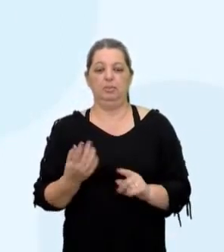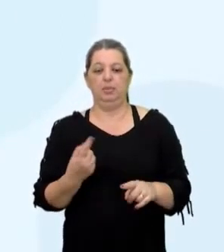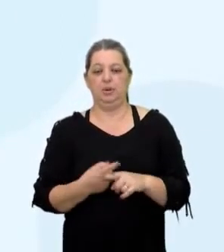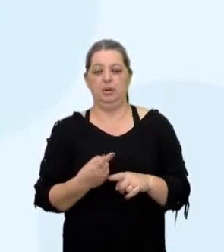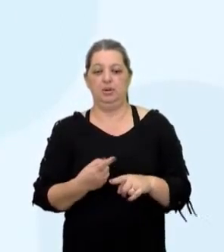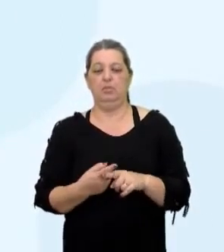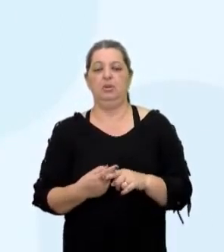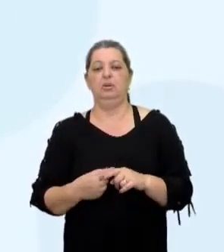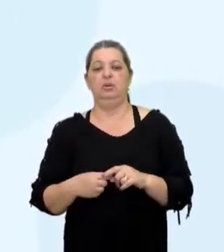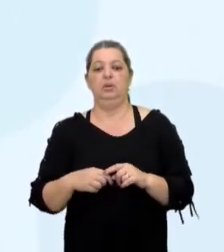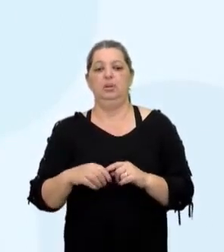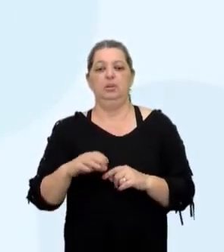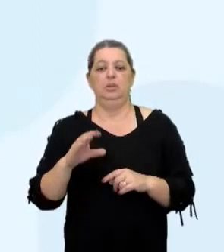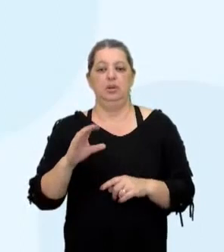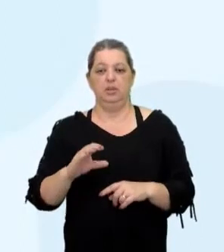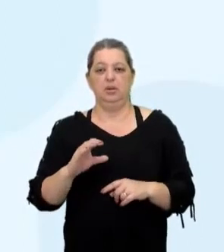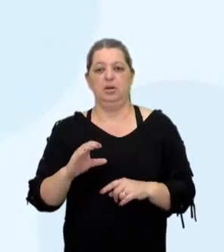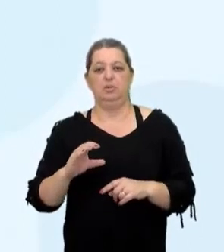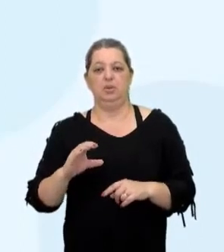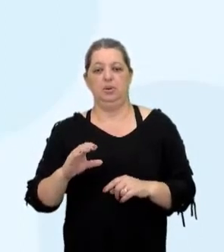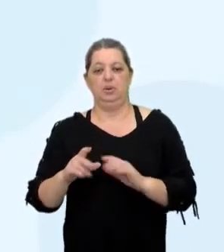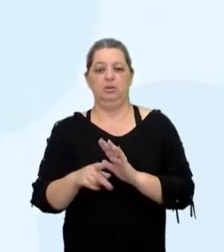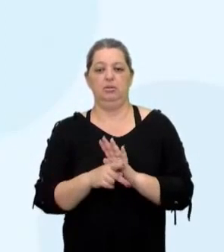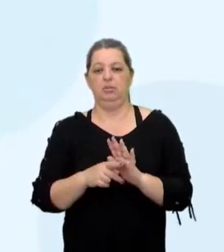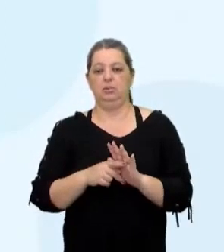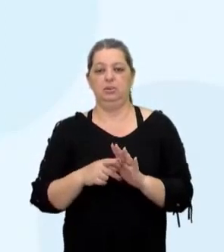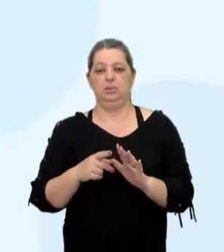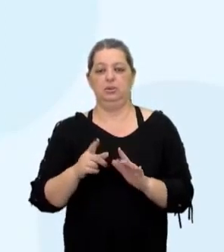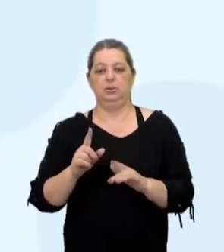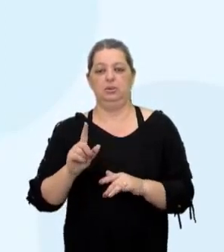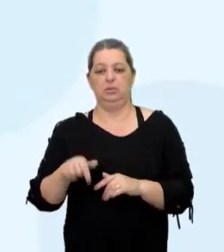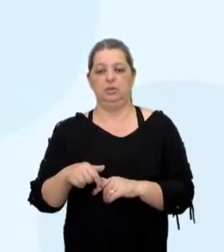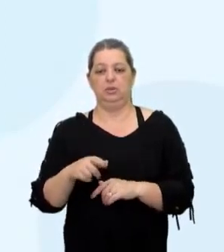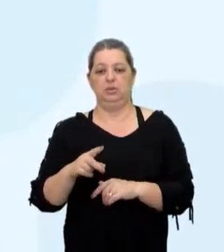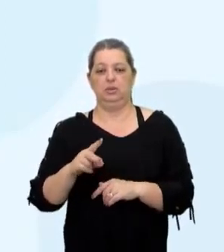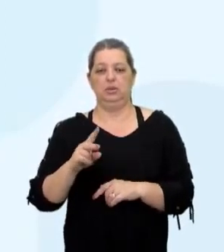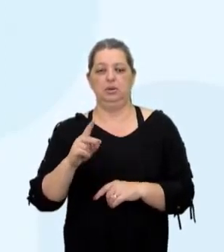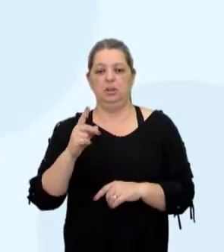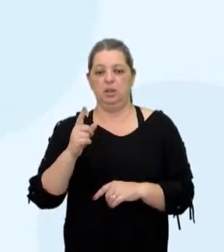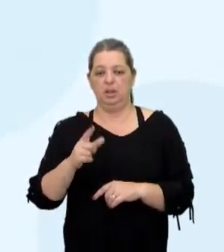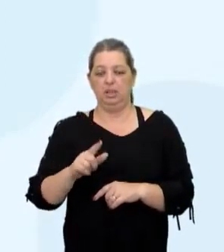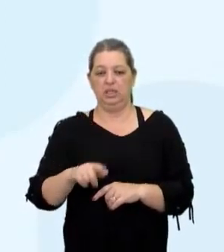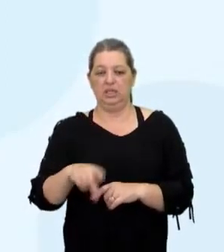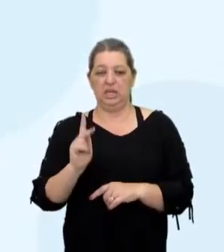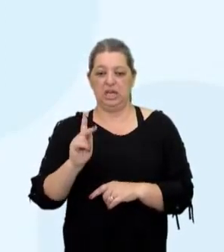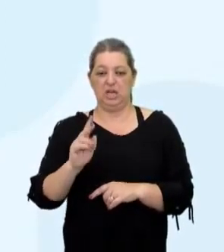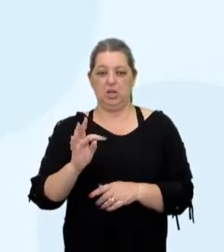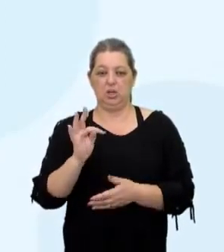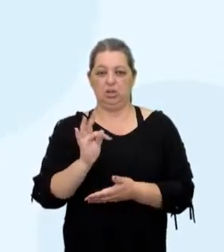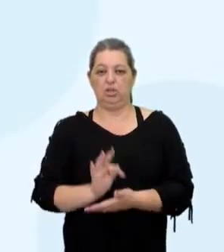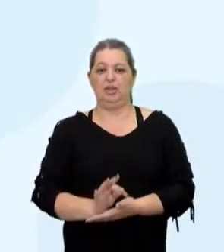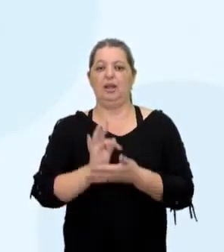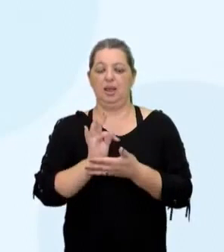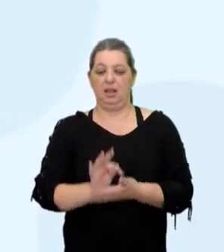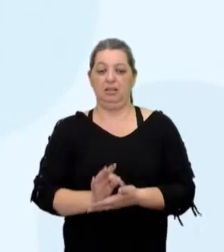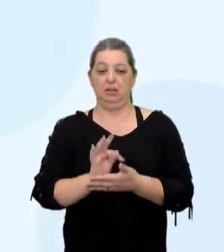de 446 quilotoneladas, a Argentina aí também com mais de